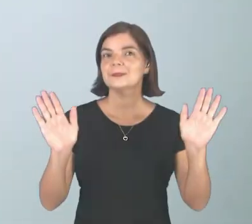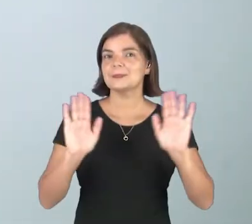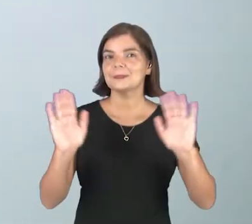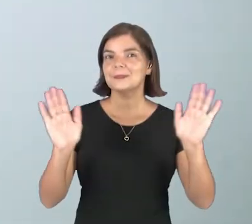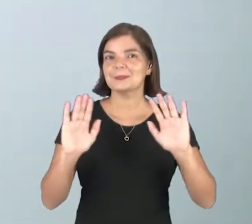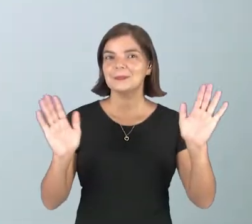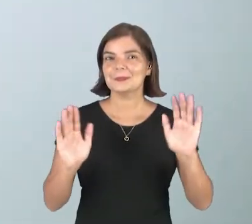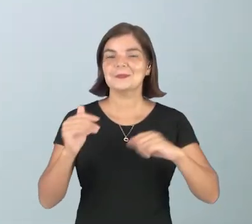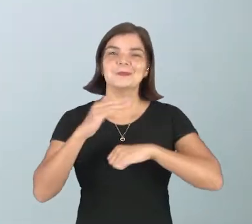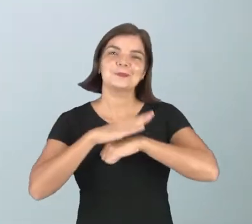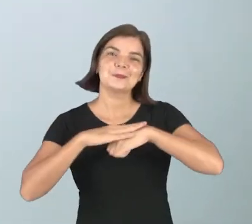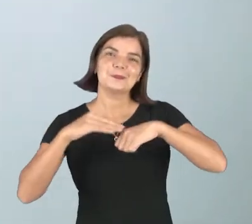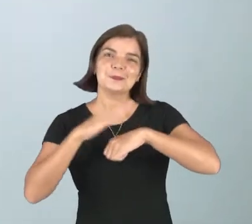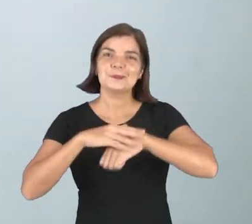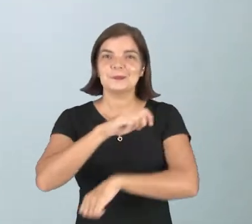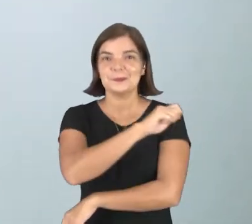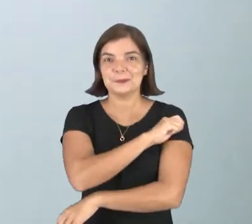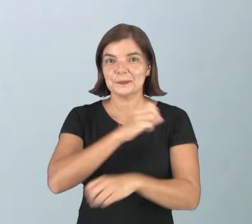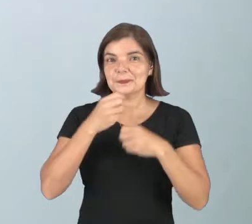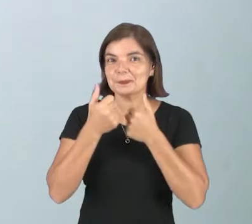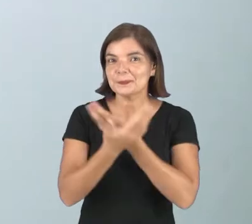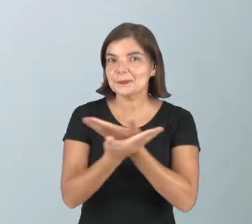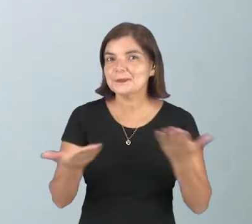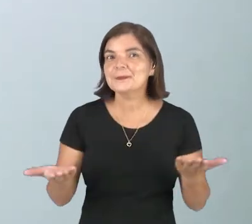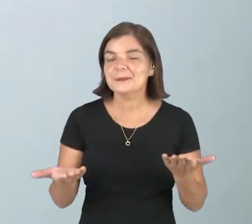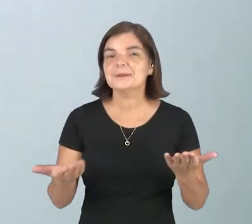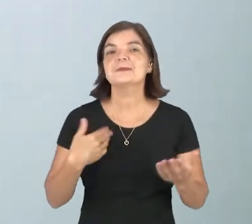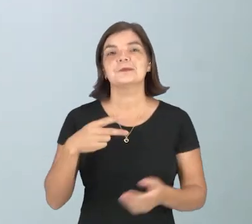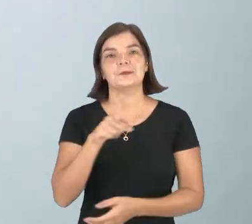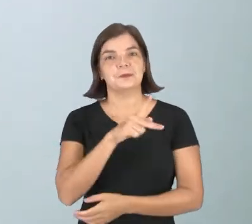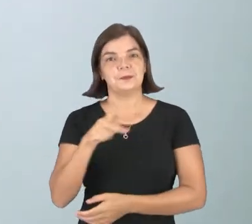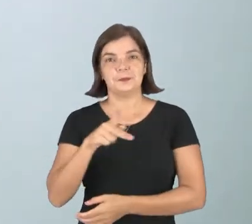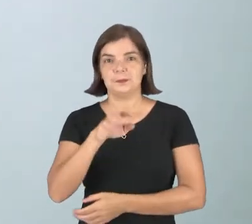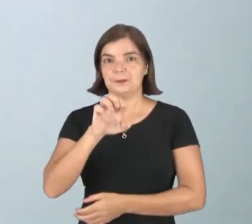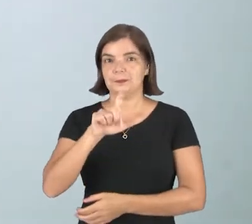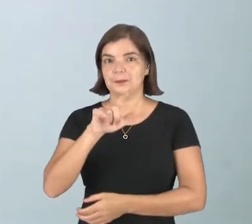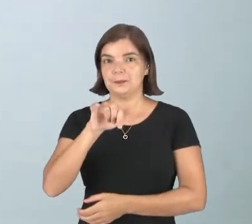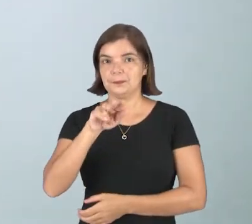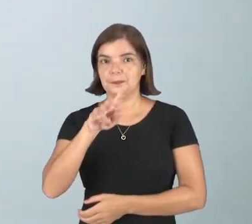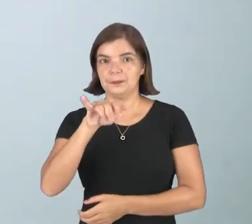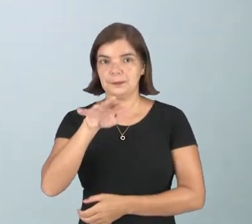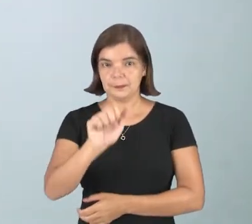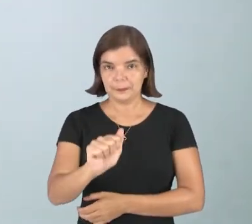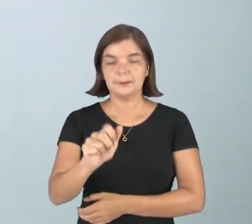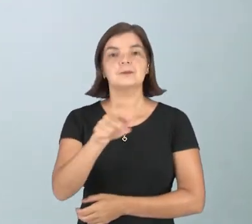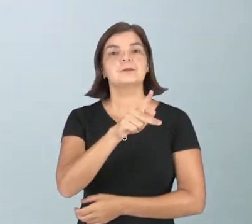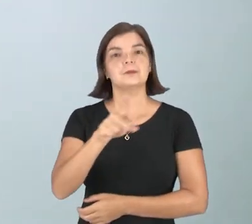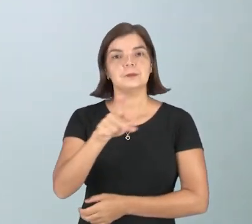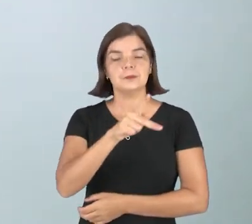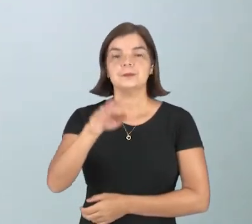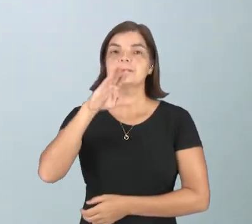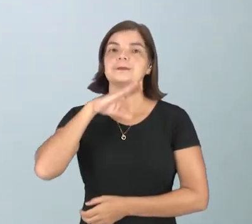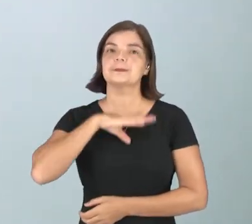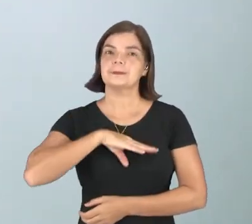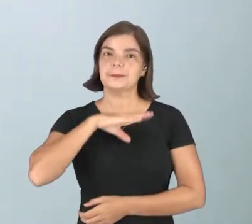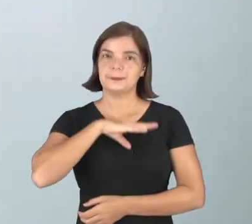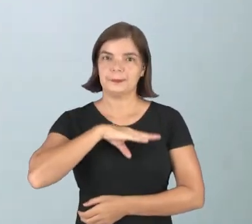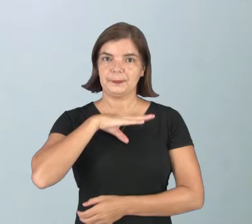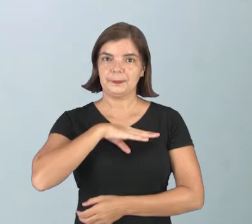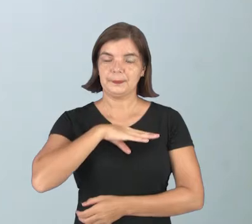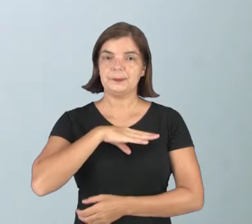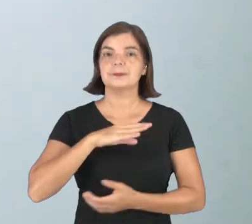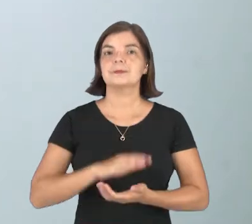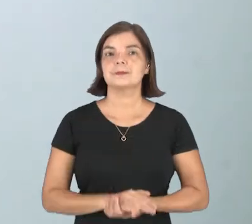Olá, queridos alunos, tudo bem com vocês? Eu sou a professora Elívia Soares, professora de língua